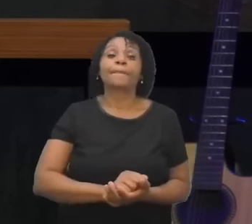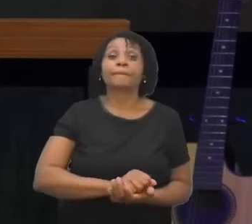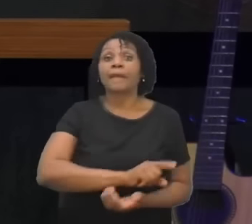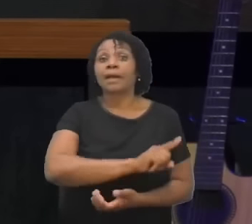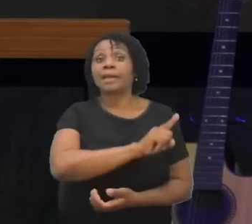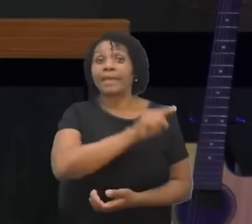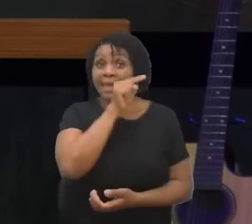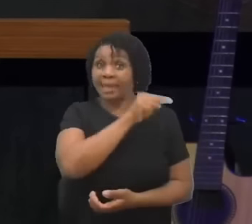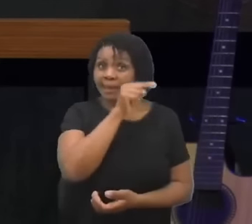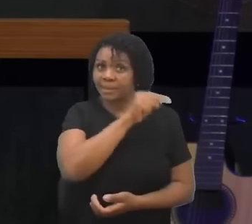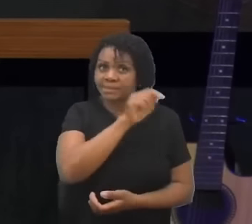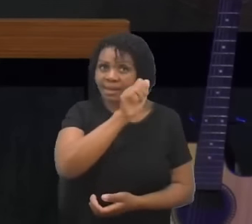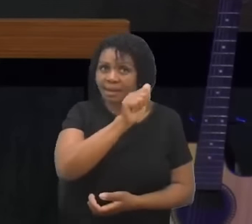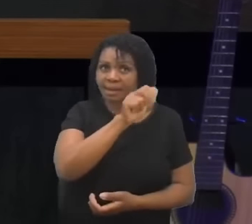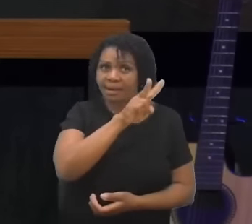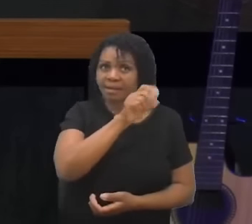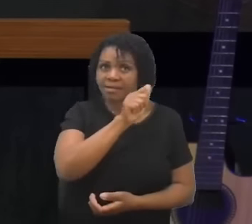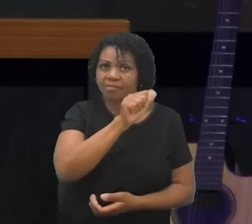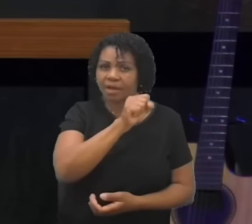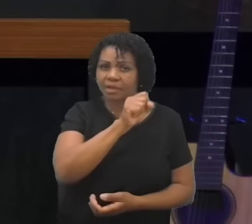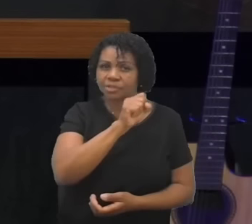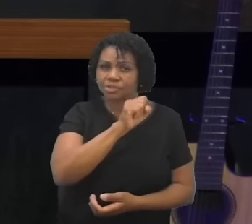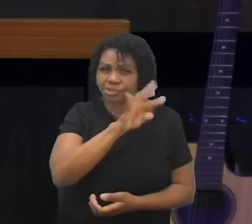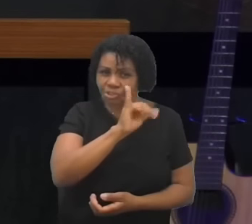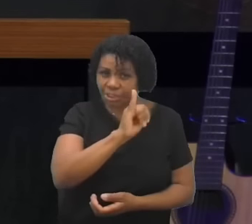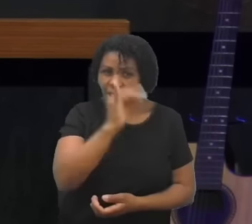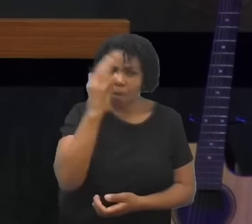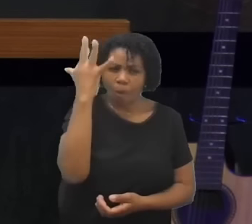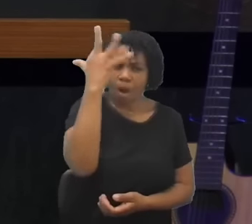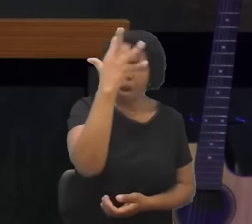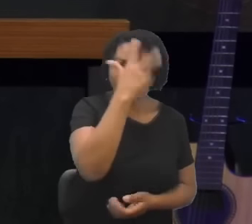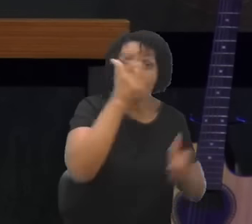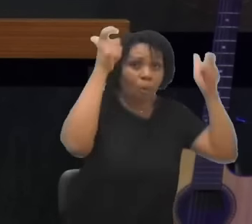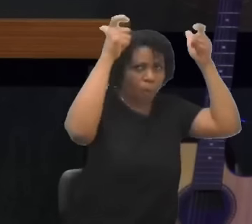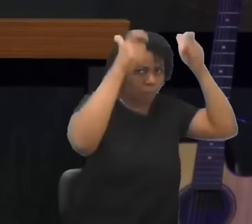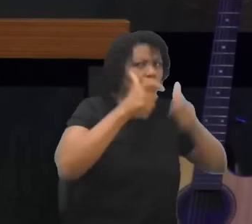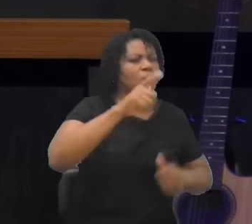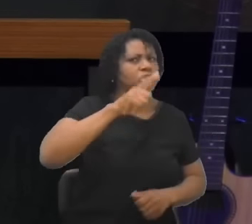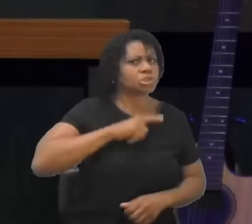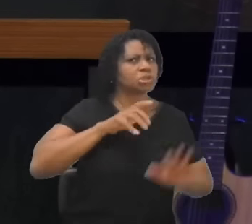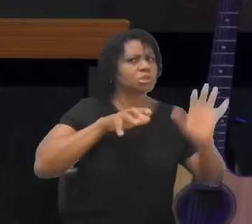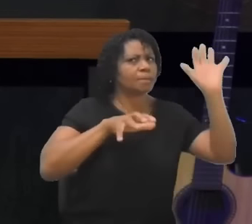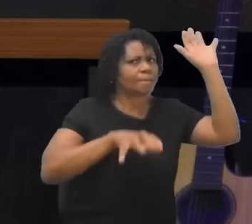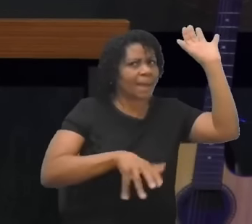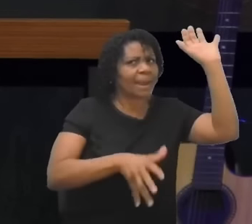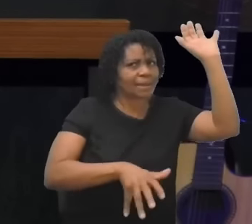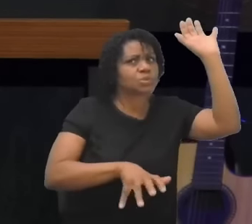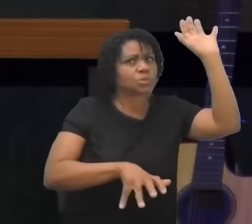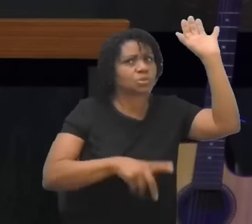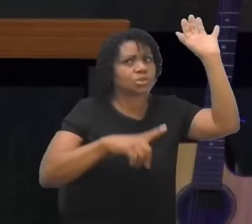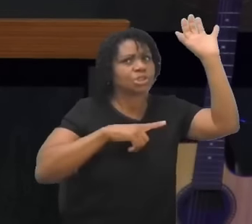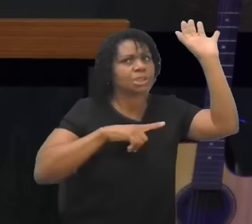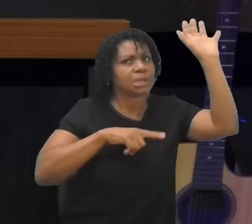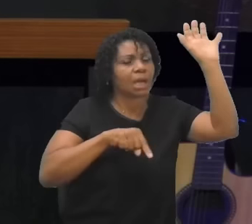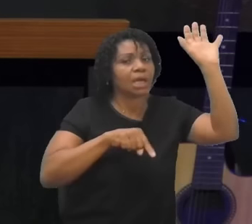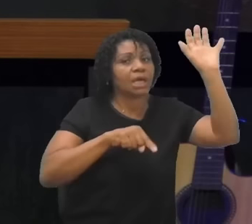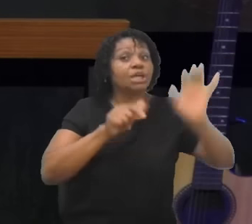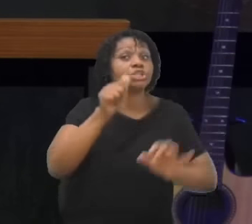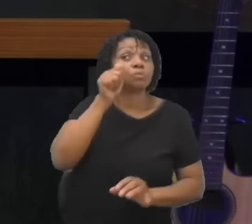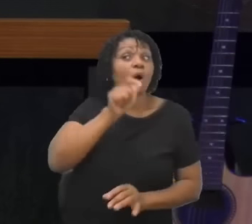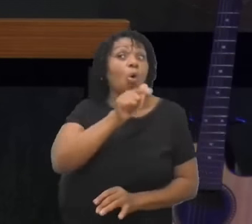E esta, ela era linda, e ela tinha coroa, e ela tinha o palácio. E tinha uma moça